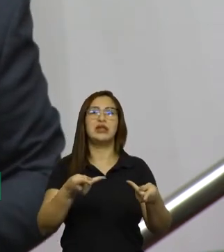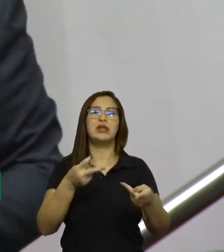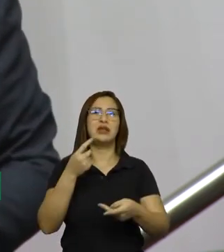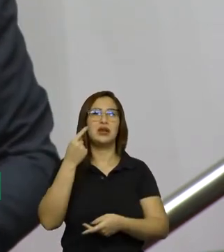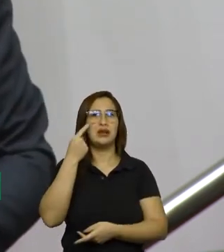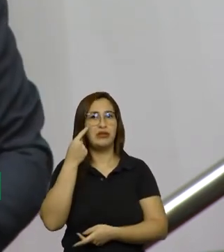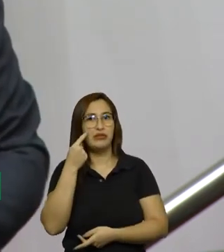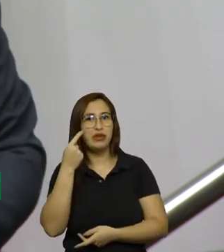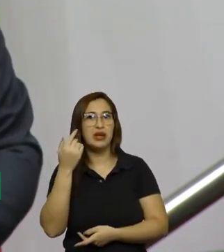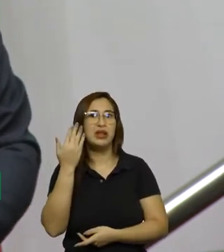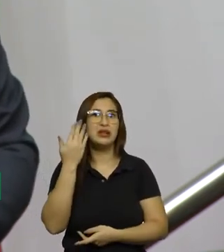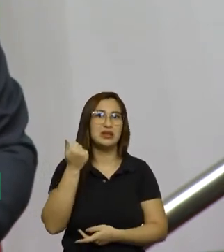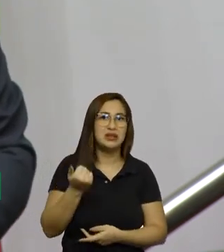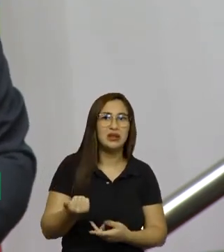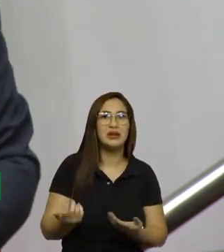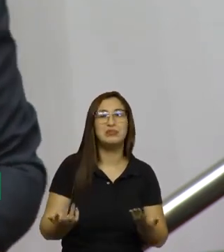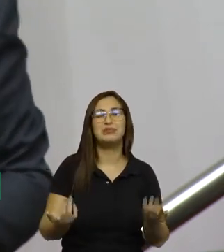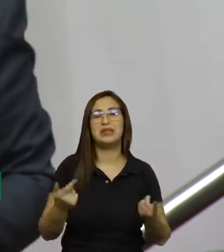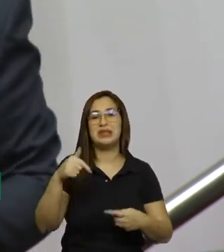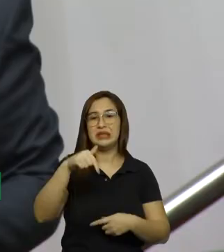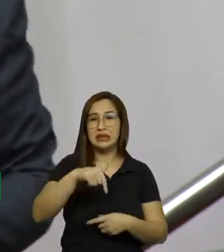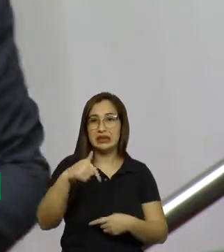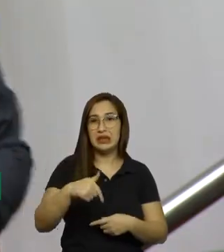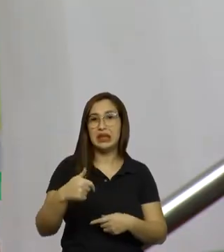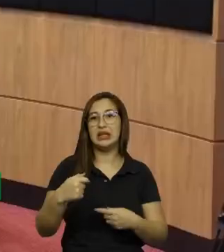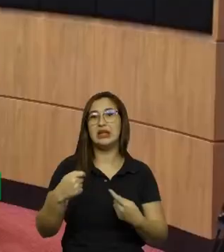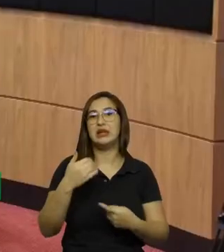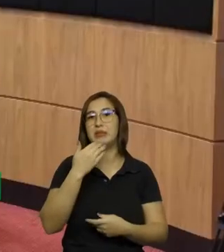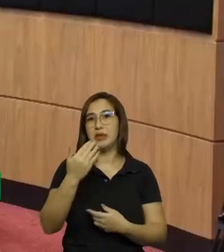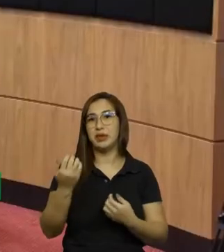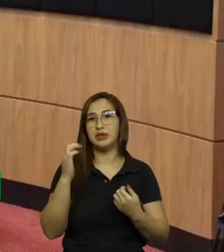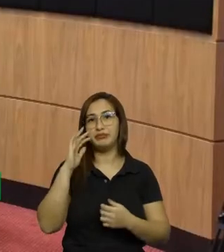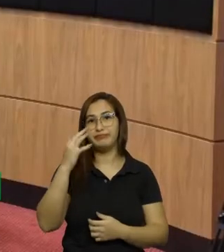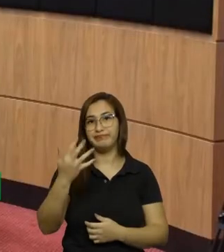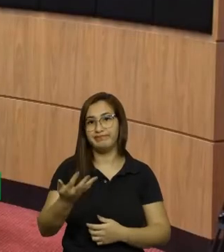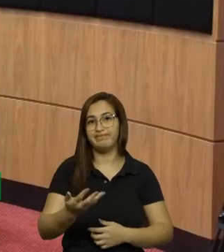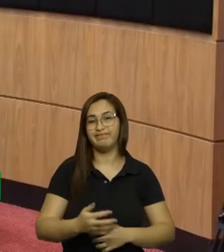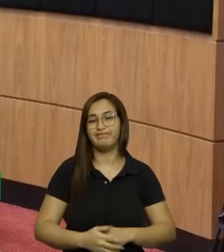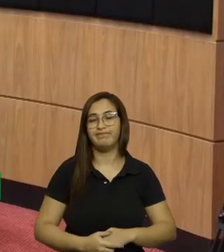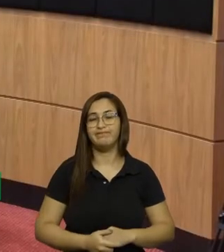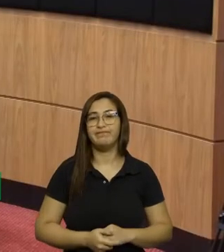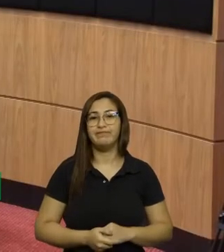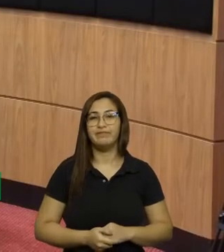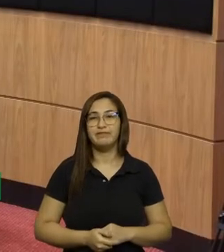quais nós temos que aqui bem buscar representá-los. Obrigado.